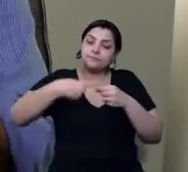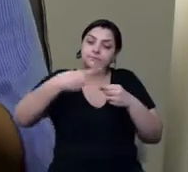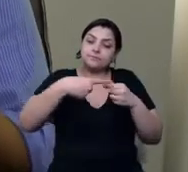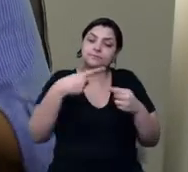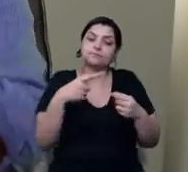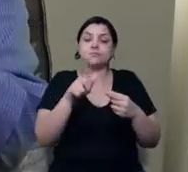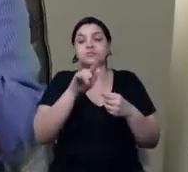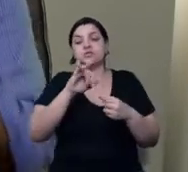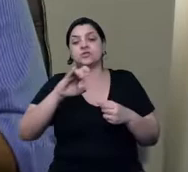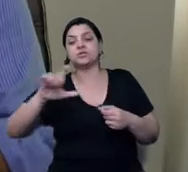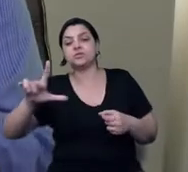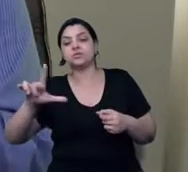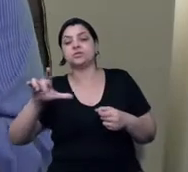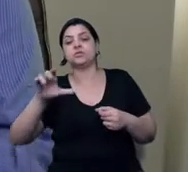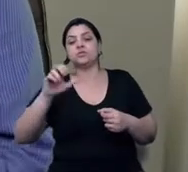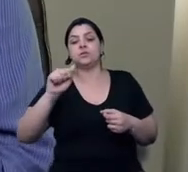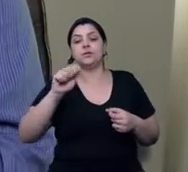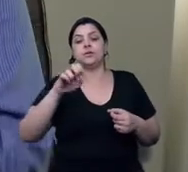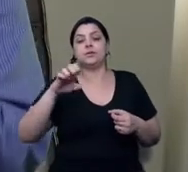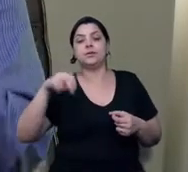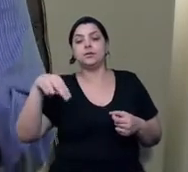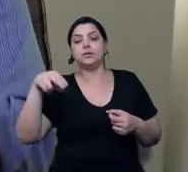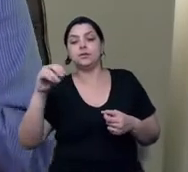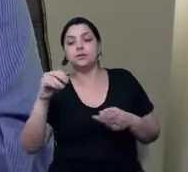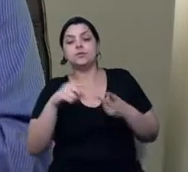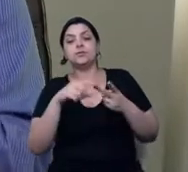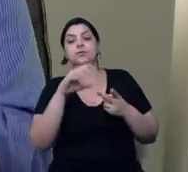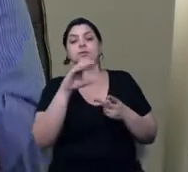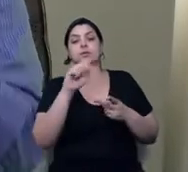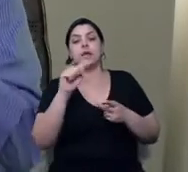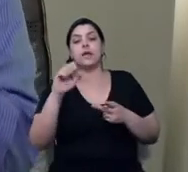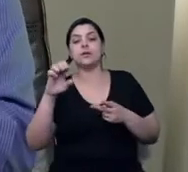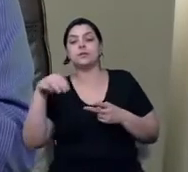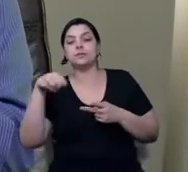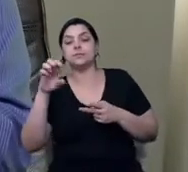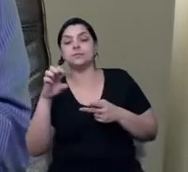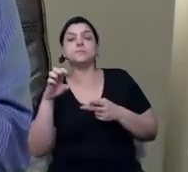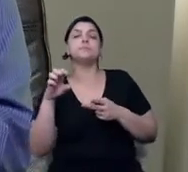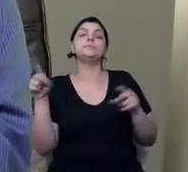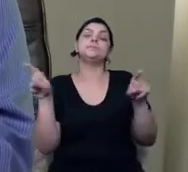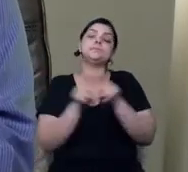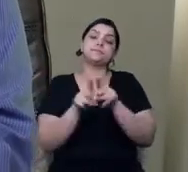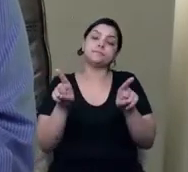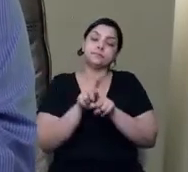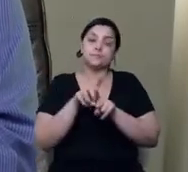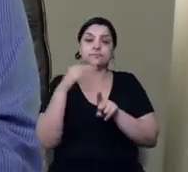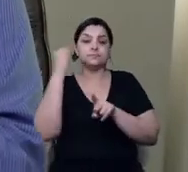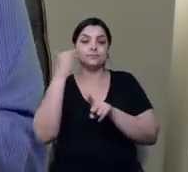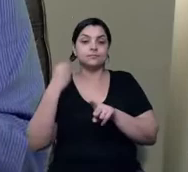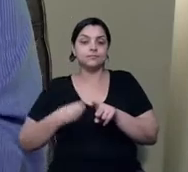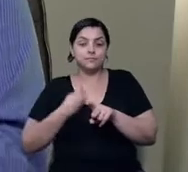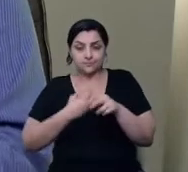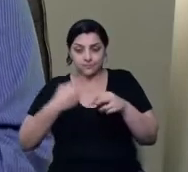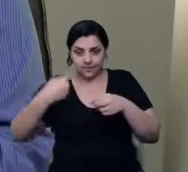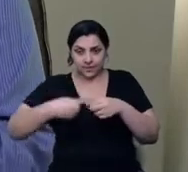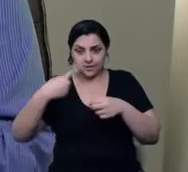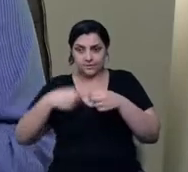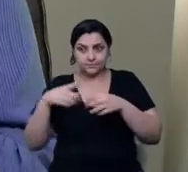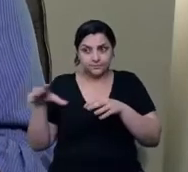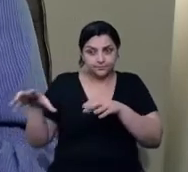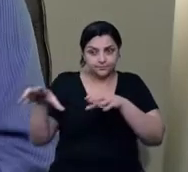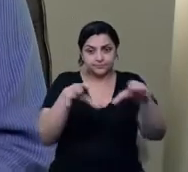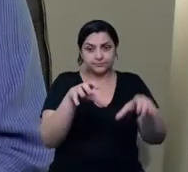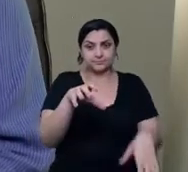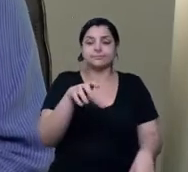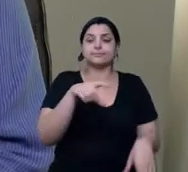aquela baianidade Nagô, né, que vem do Caymmi. Mas também tem uma vivência, por ser uma cidade do interior da Bahia, do sertão, uma